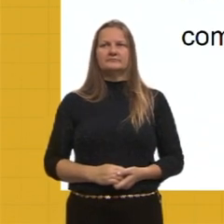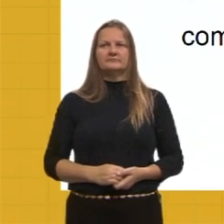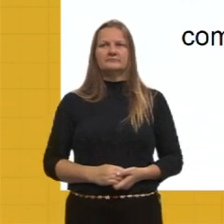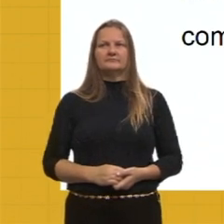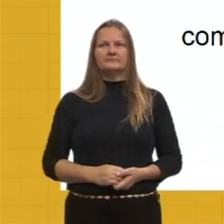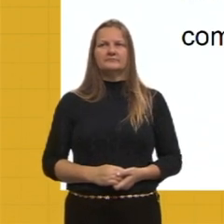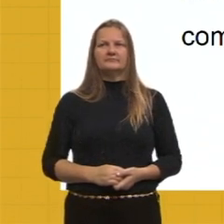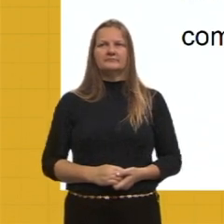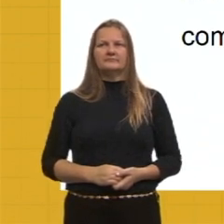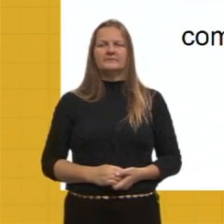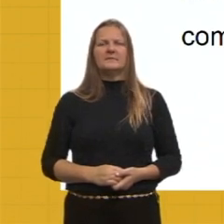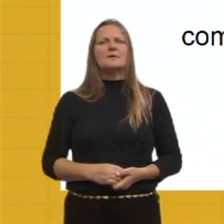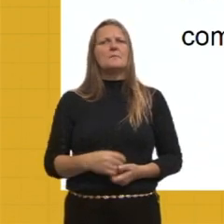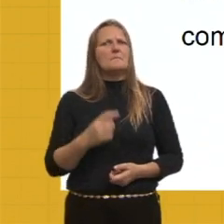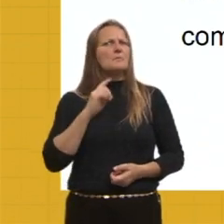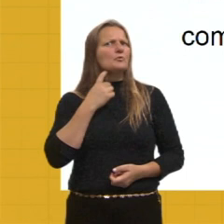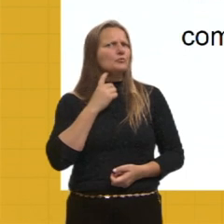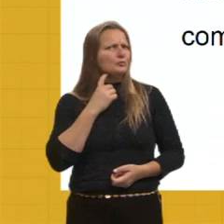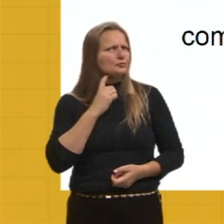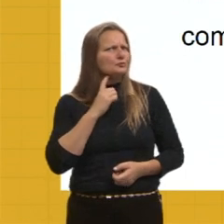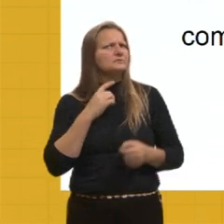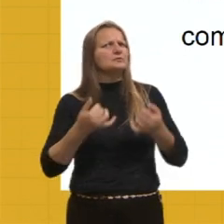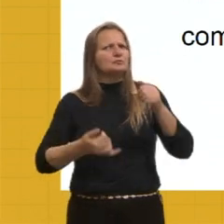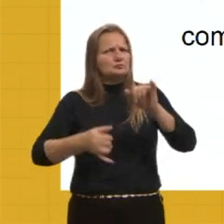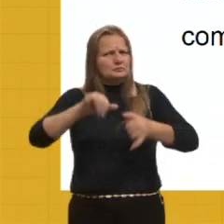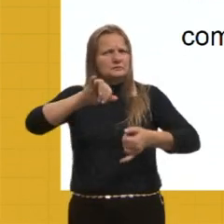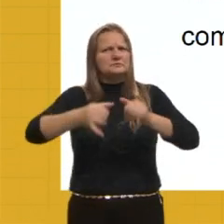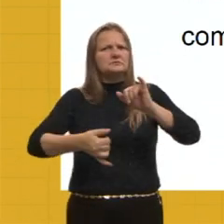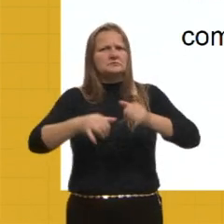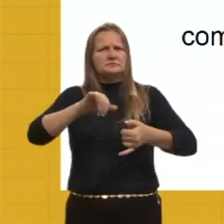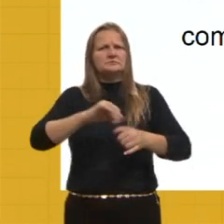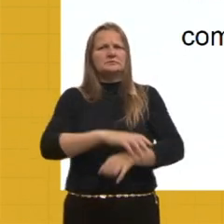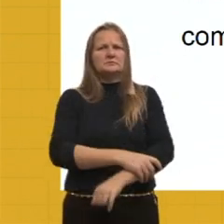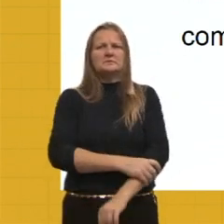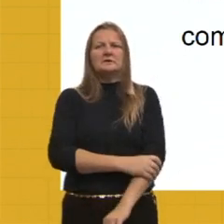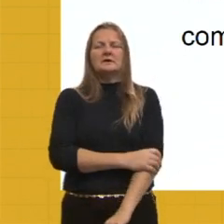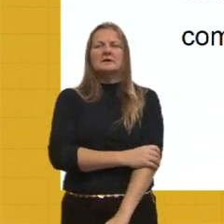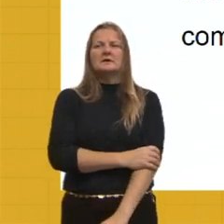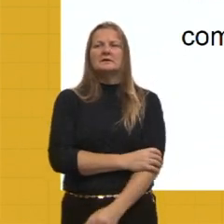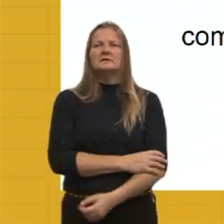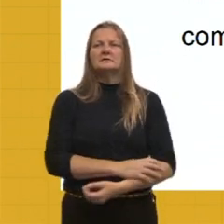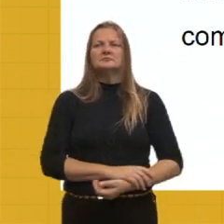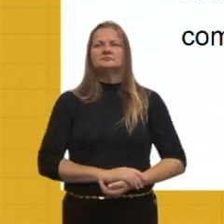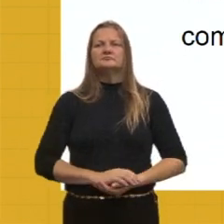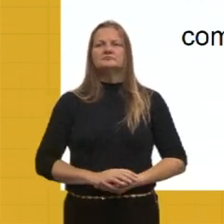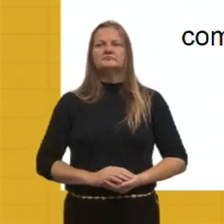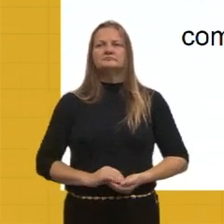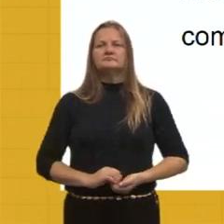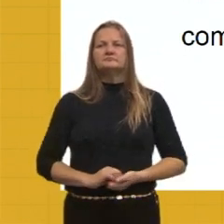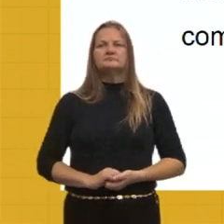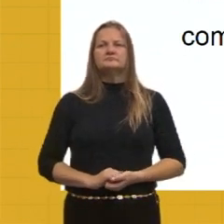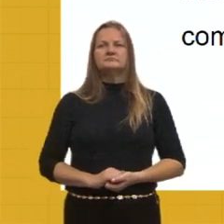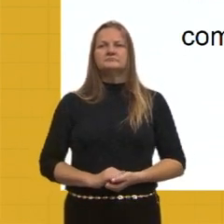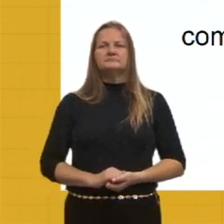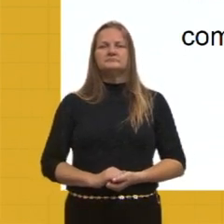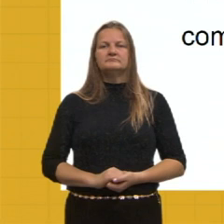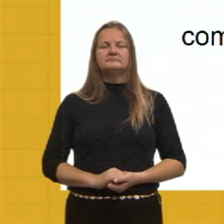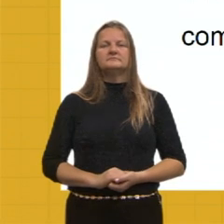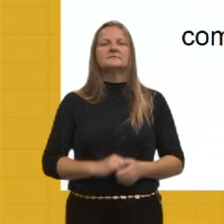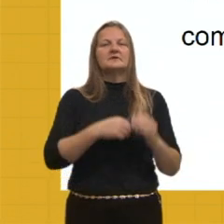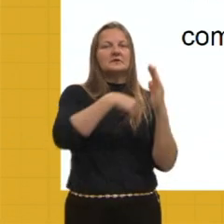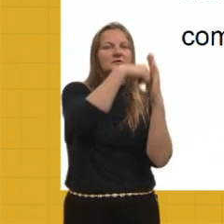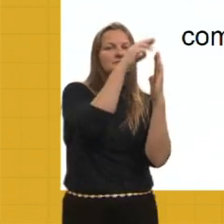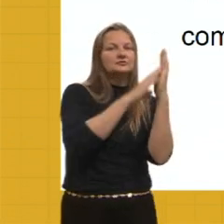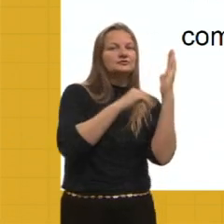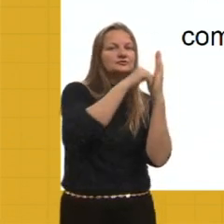e também causam poluição química né exatamente eles vão estar como a gente já comentou o presente em tintas